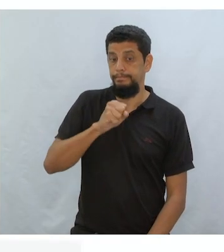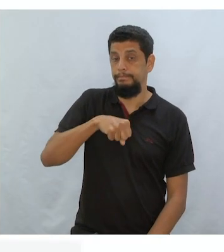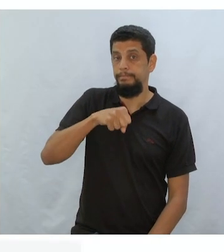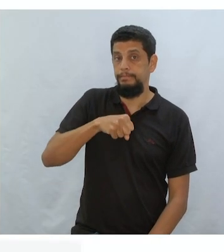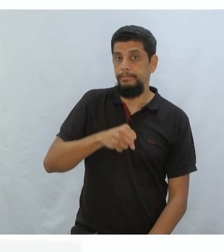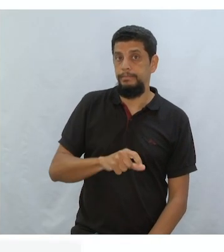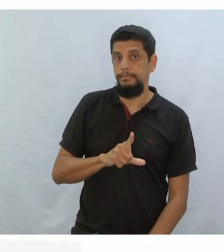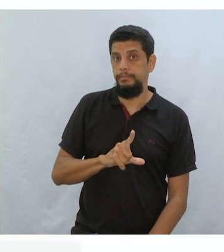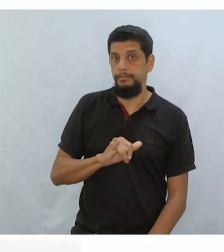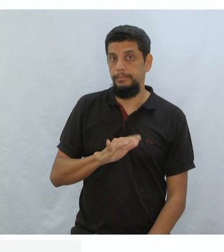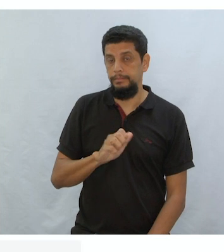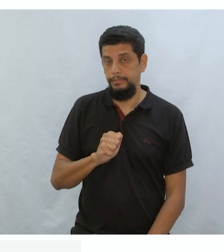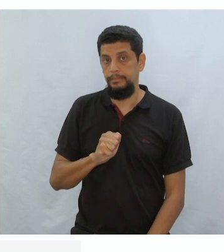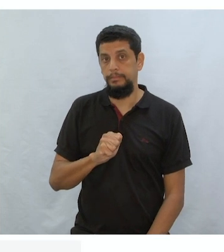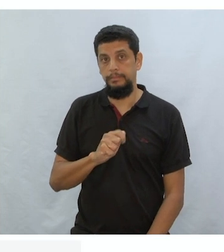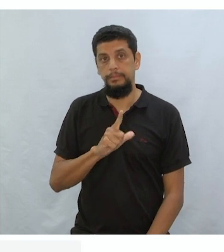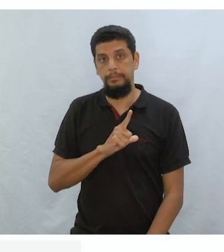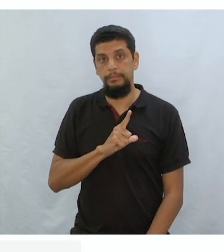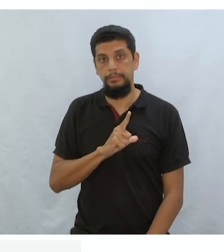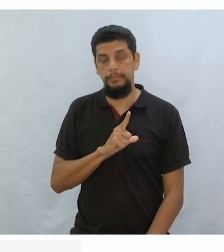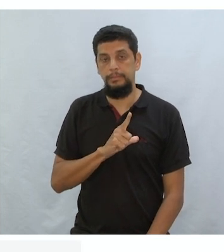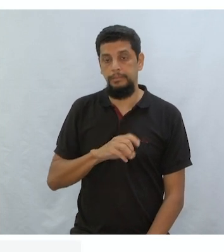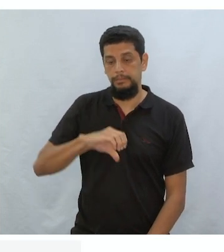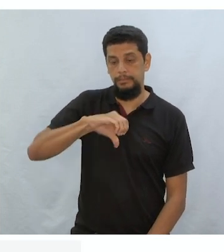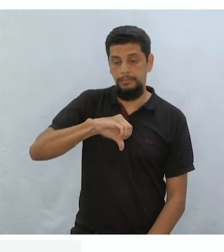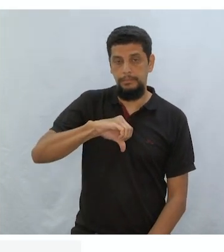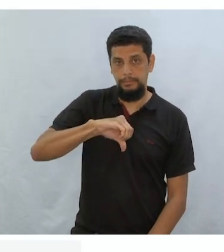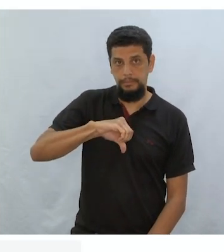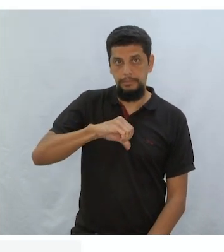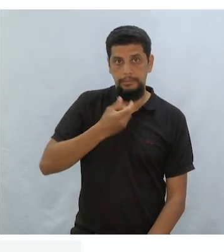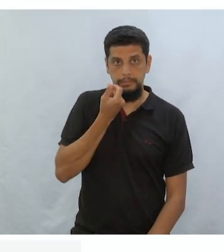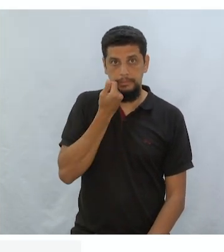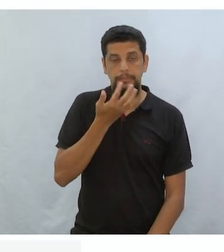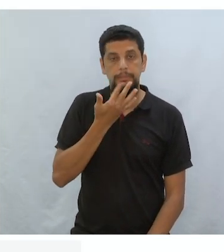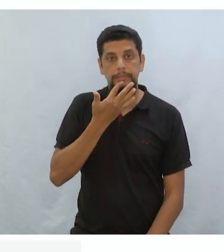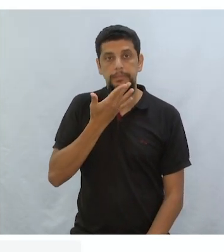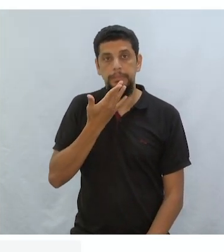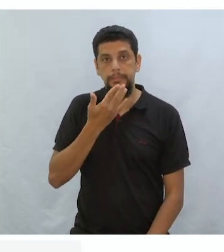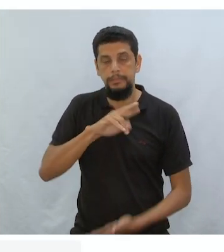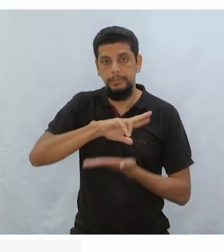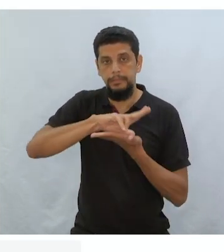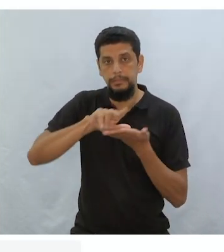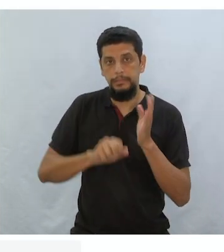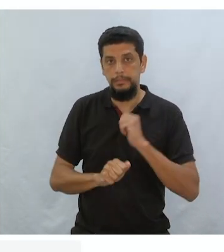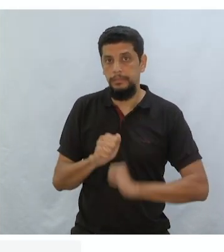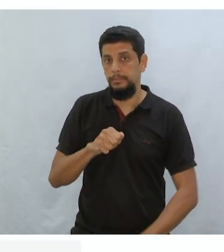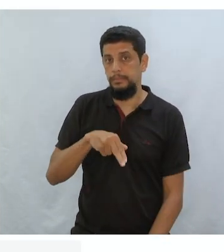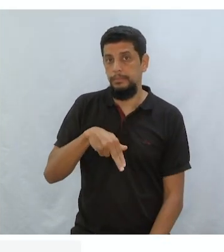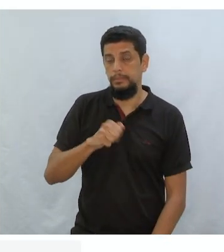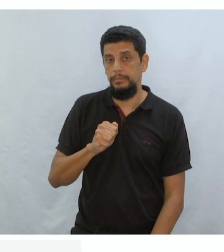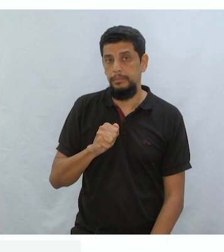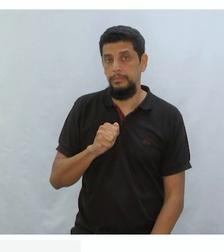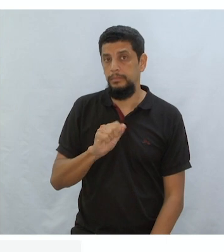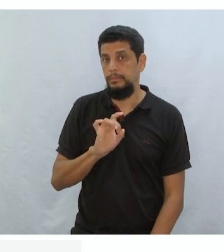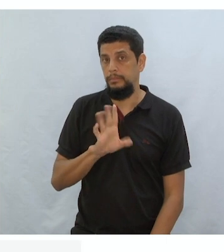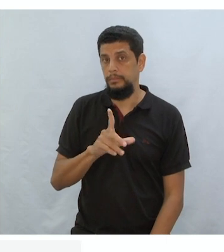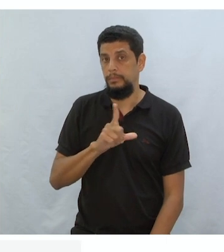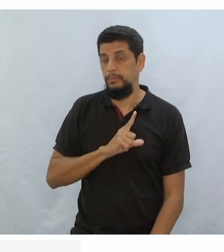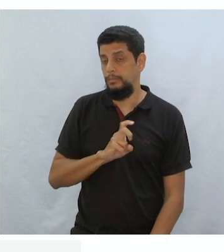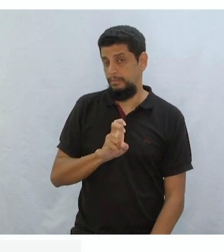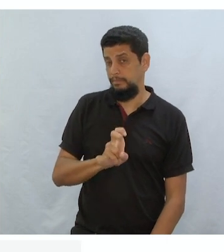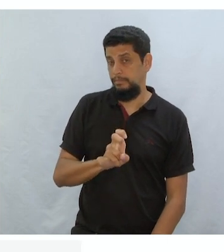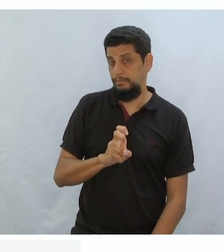sim. A Lia tem, sim, porque a Lia tem 9 lápis de cor e a Ana só tem 5. Tem